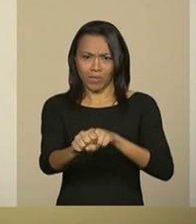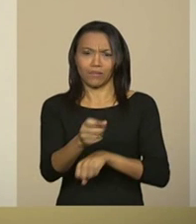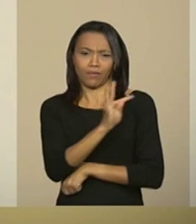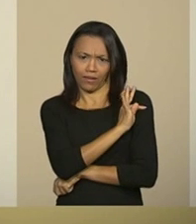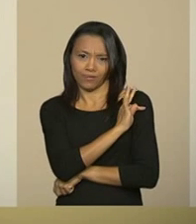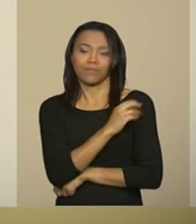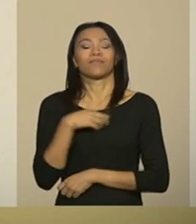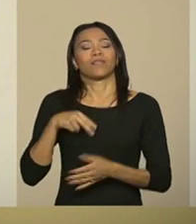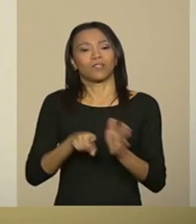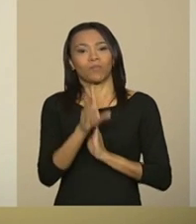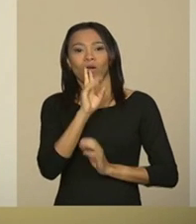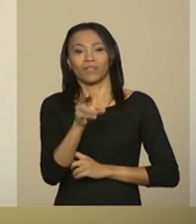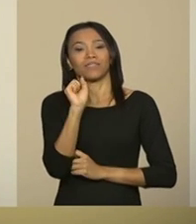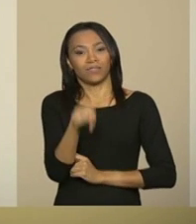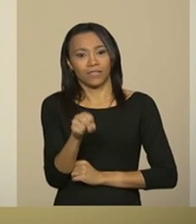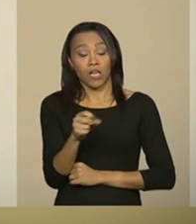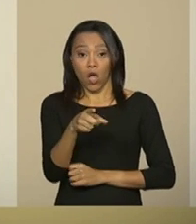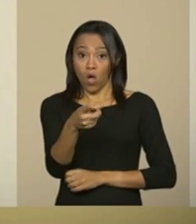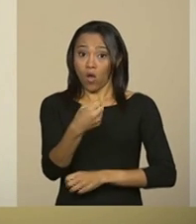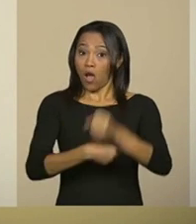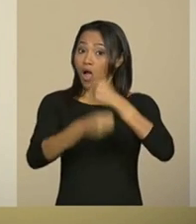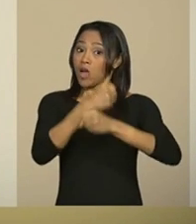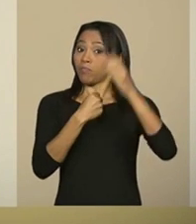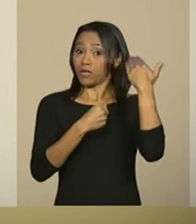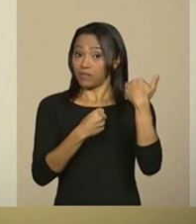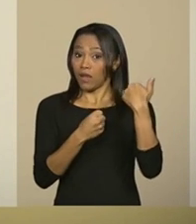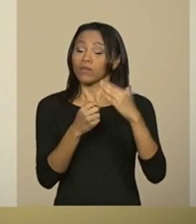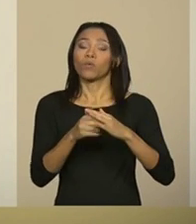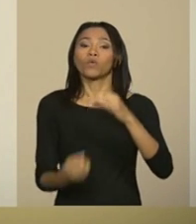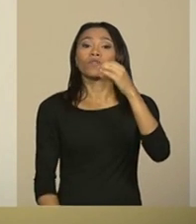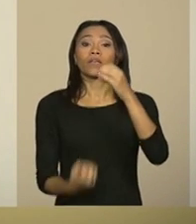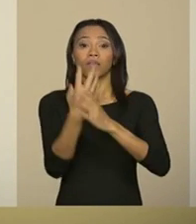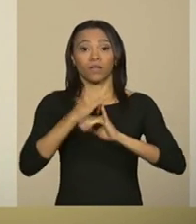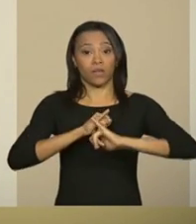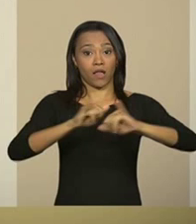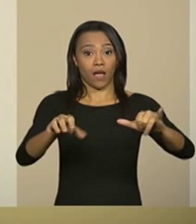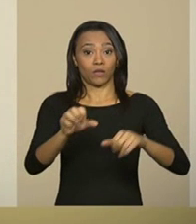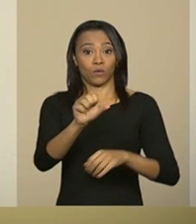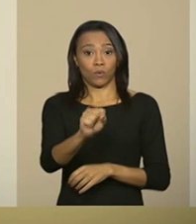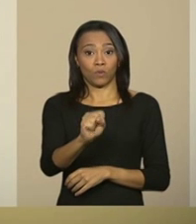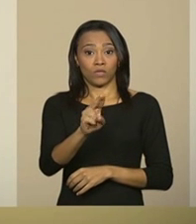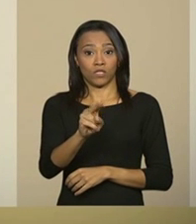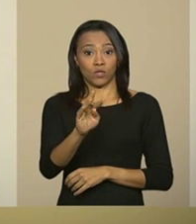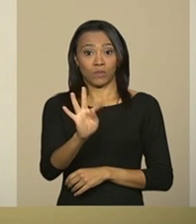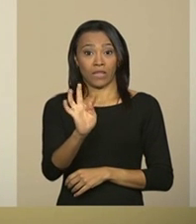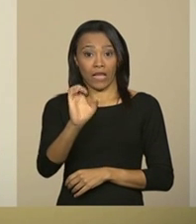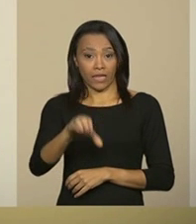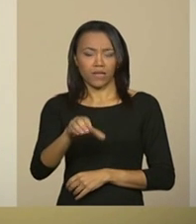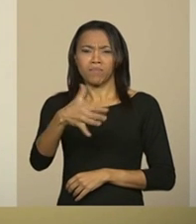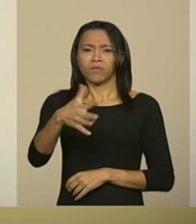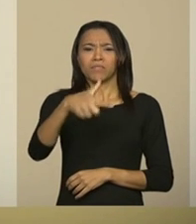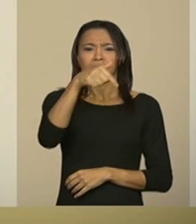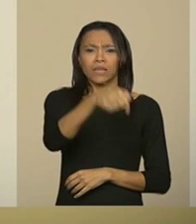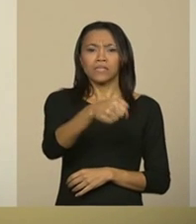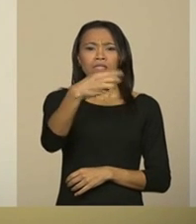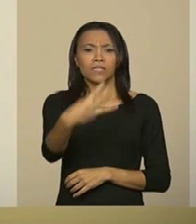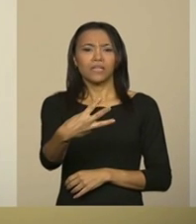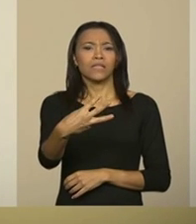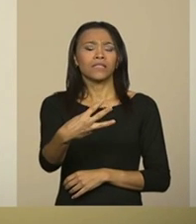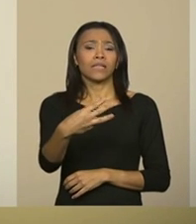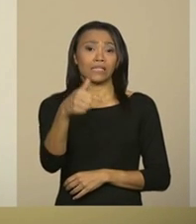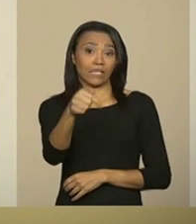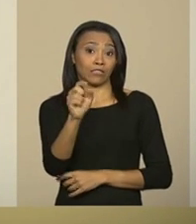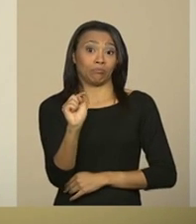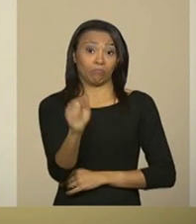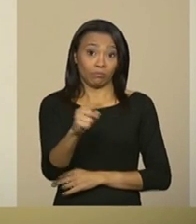luciano só para você ter uma idéia no ano passado quando o sisu tech foi criado nós tivemos um total de 737 mil